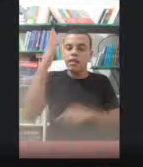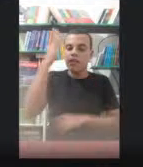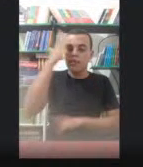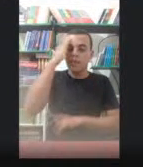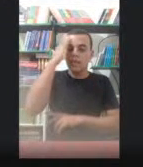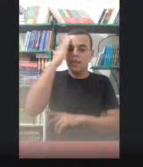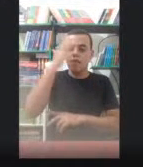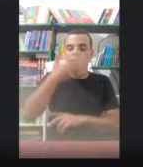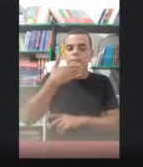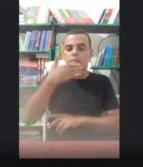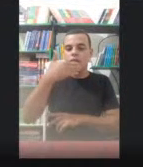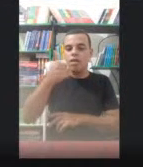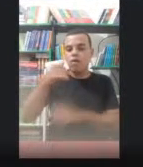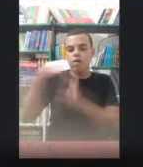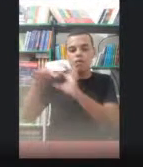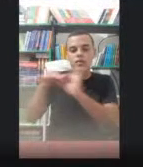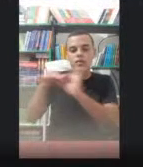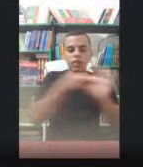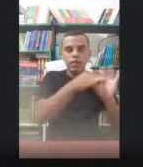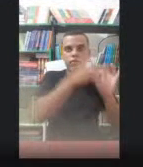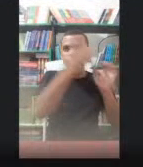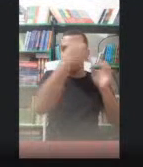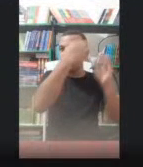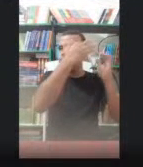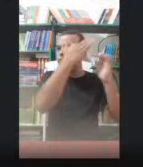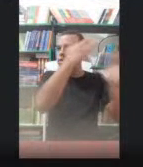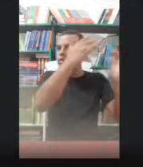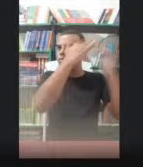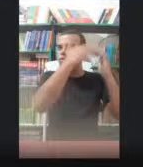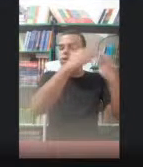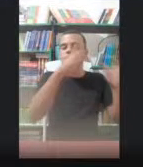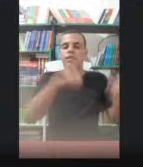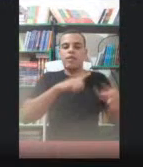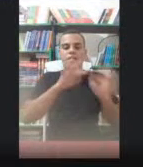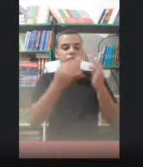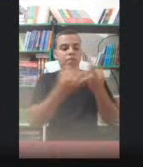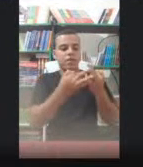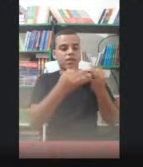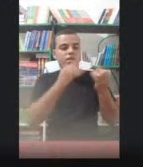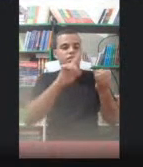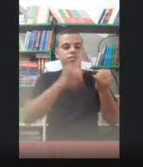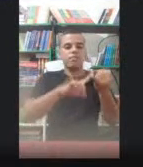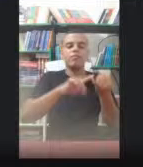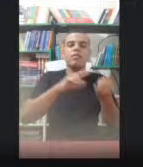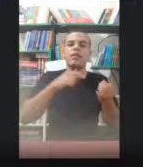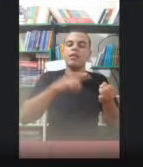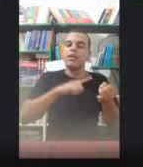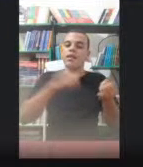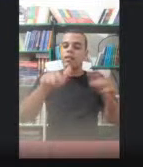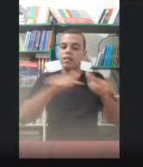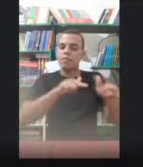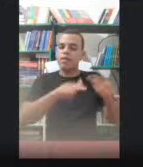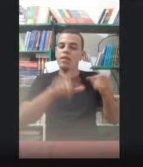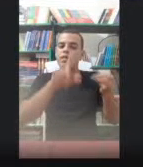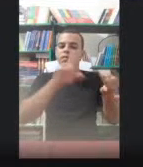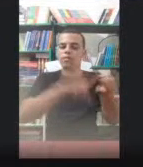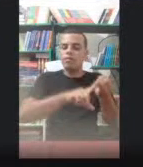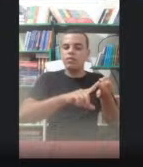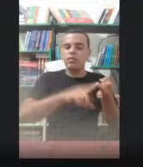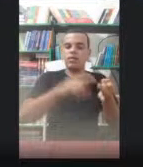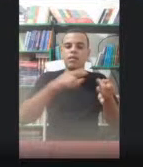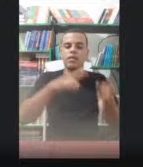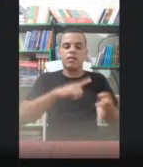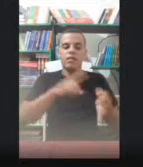também dessas pessoas, né, tem família, tem trabalho, tem, né, seus compromissos, né, de